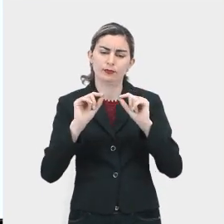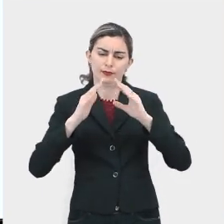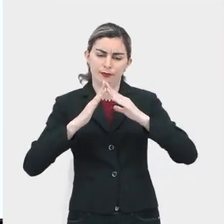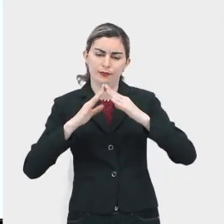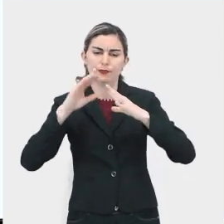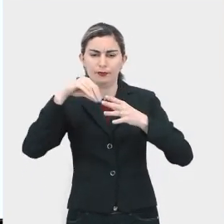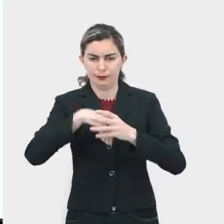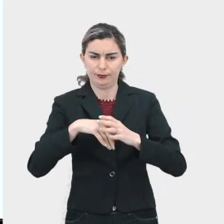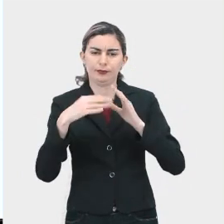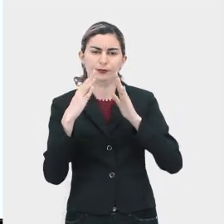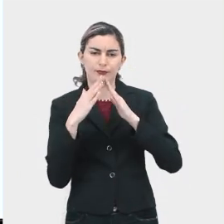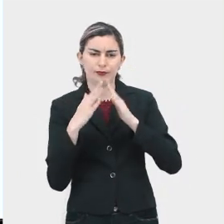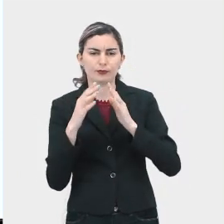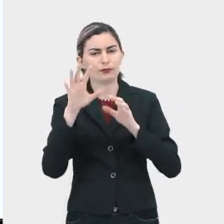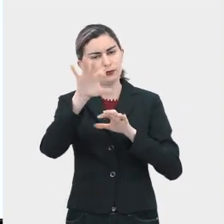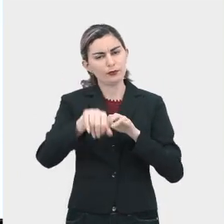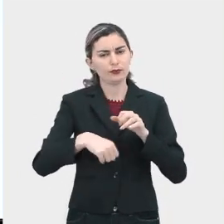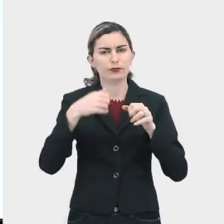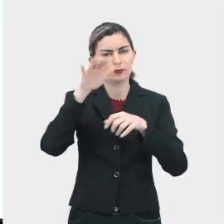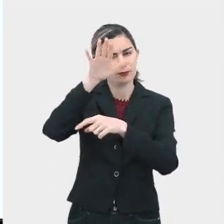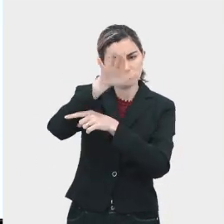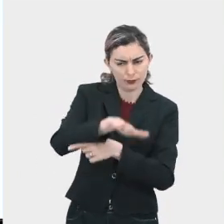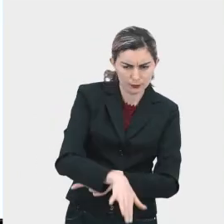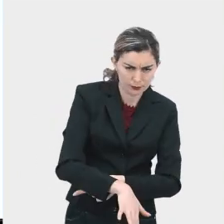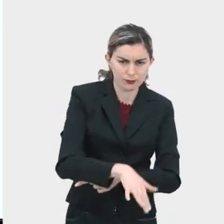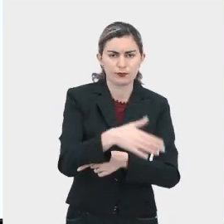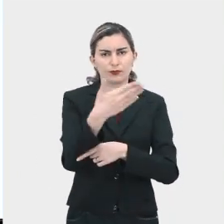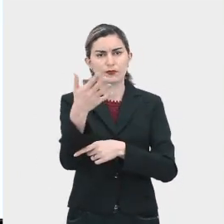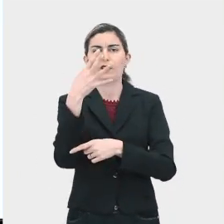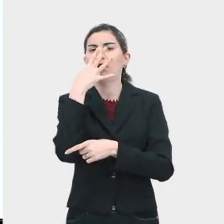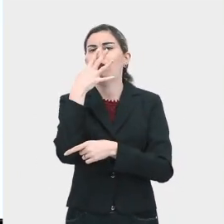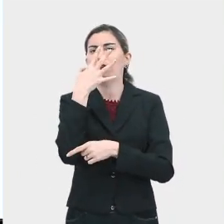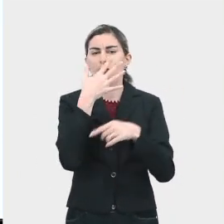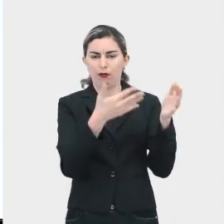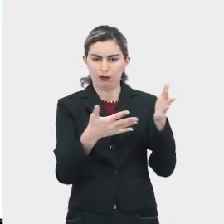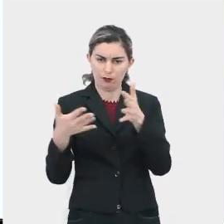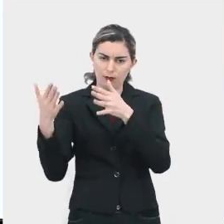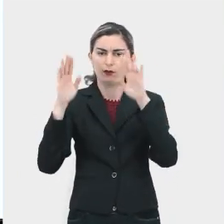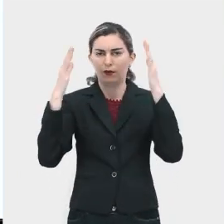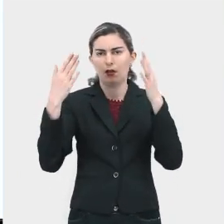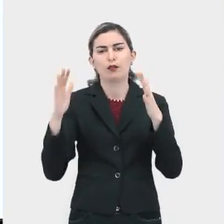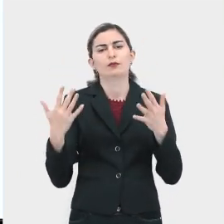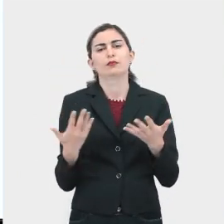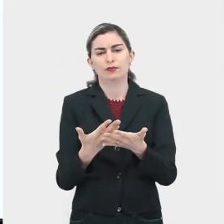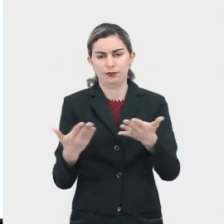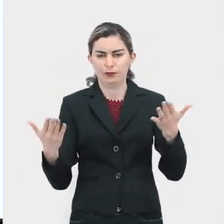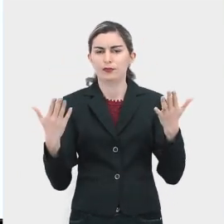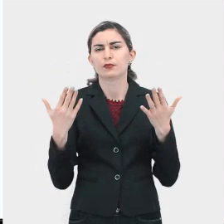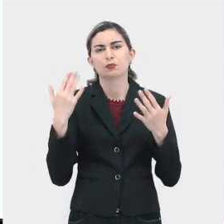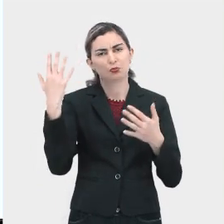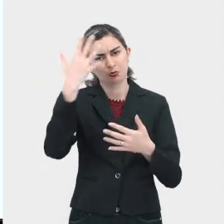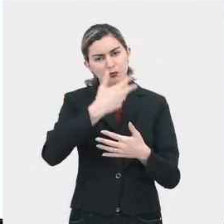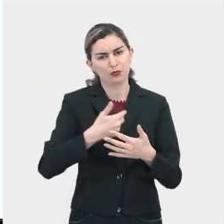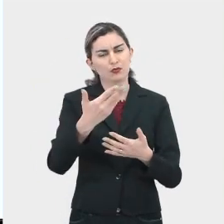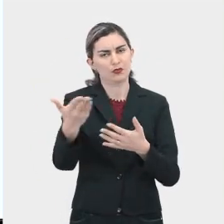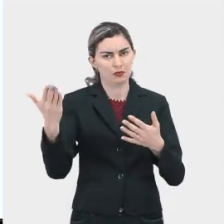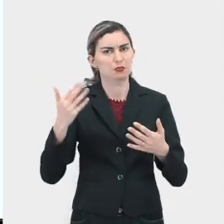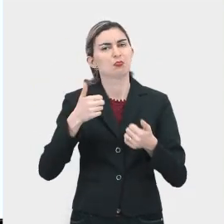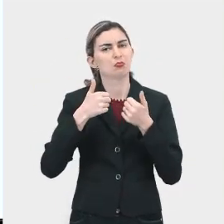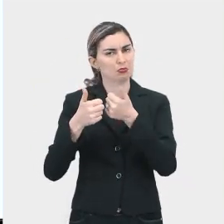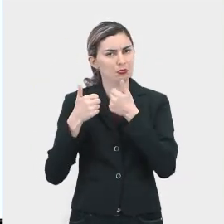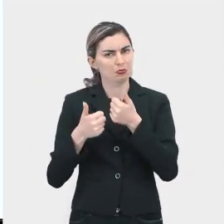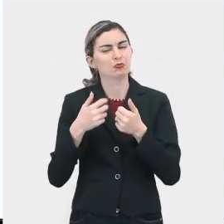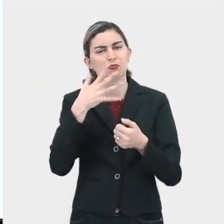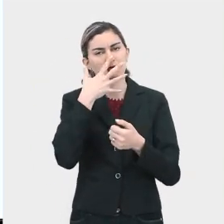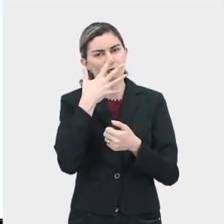morar com você em casa, pega uma tardezinha dessa e assiste o Baile do Menino Deus, que é um espetáculo muito bonito, vale muito a